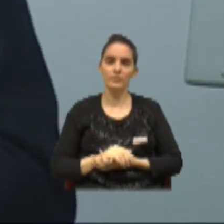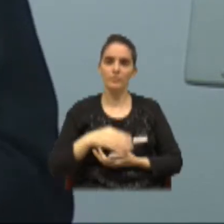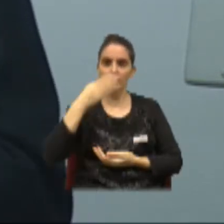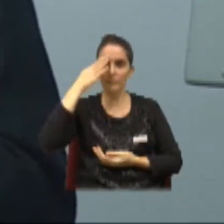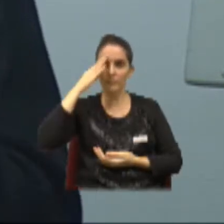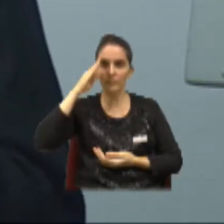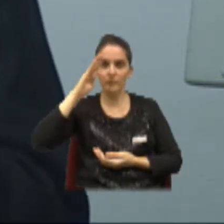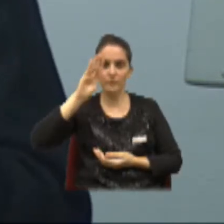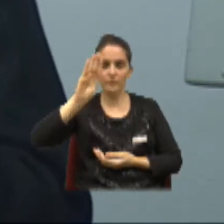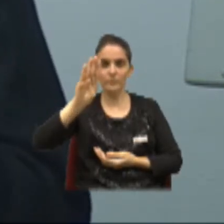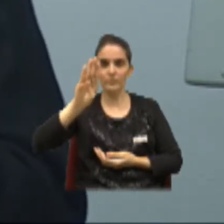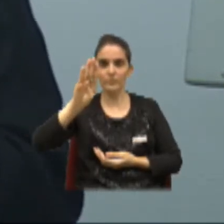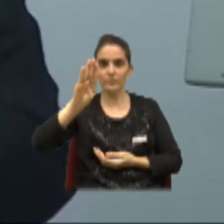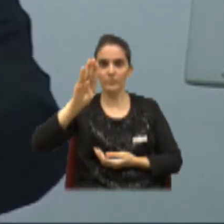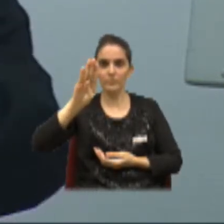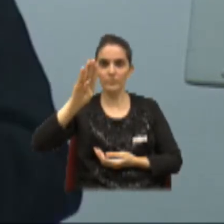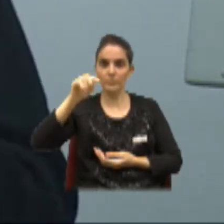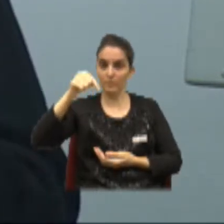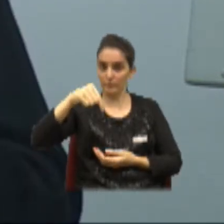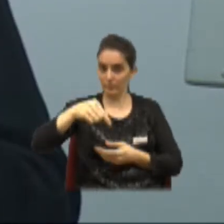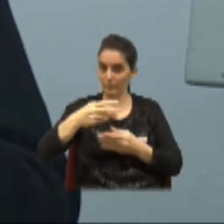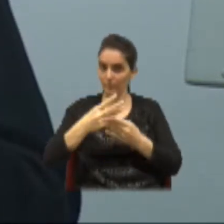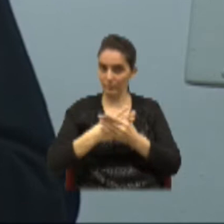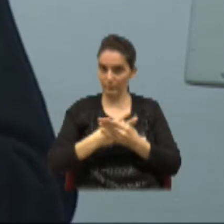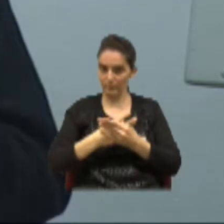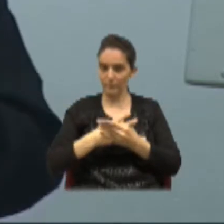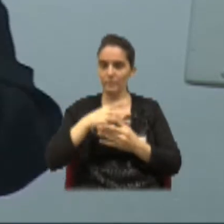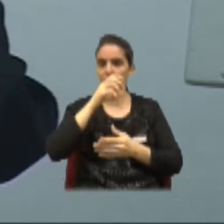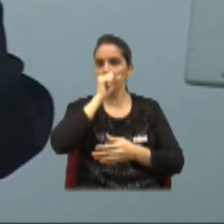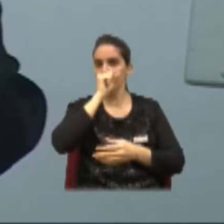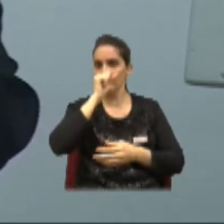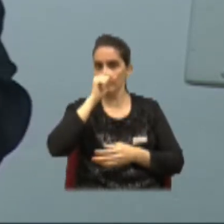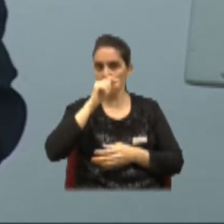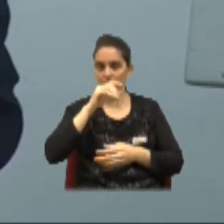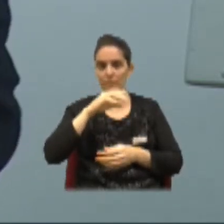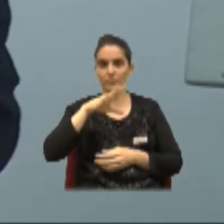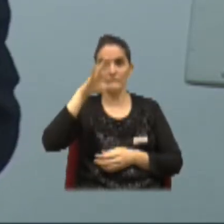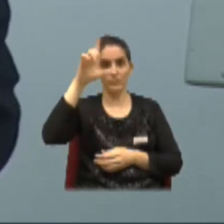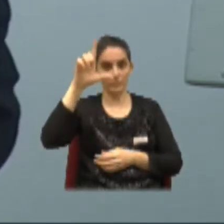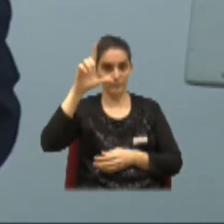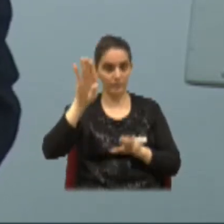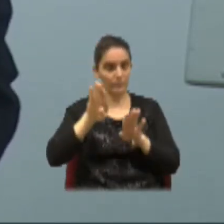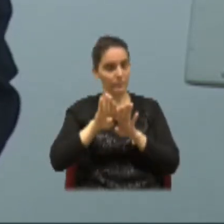principalmente aqui na Câmara e na cidade de Limeira. Se nós observarmos